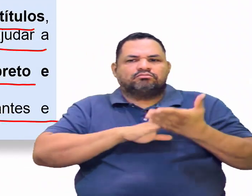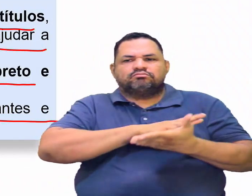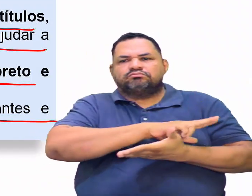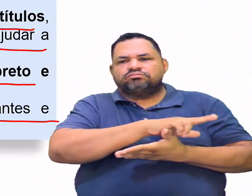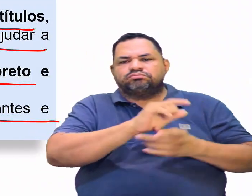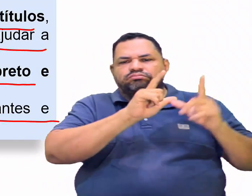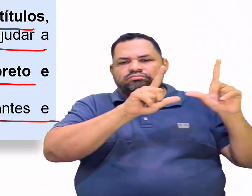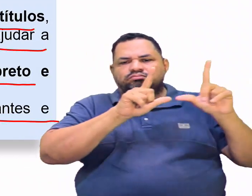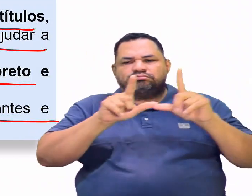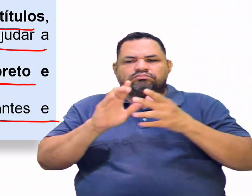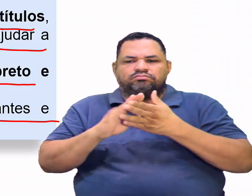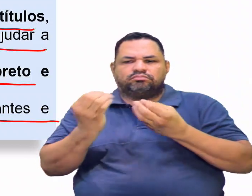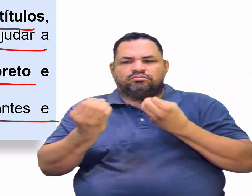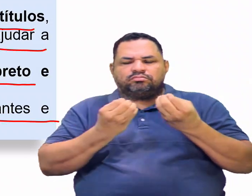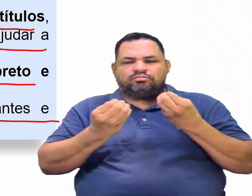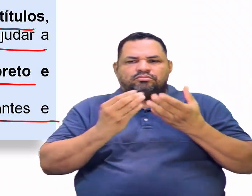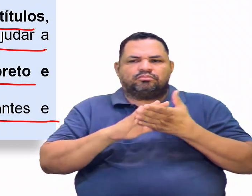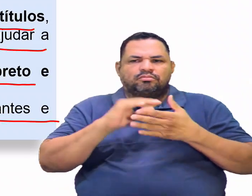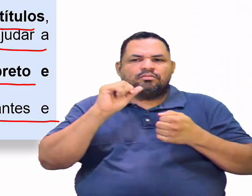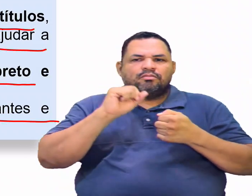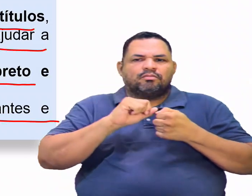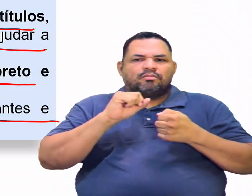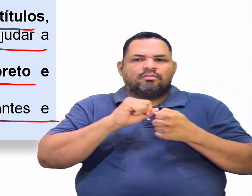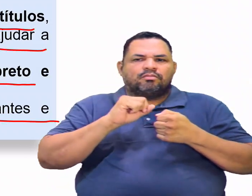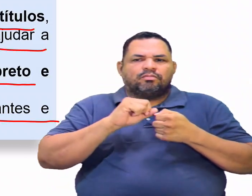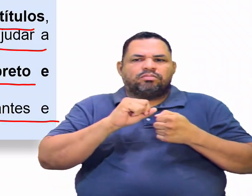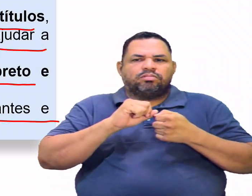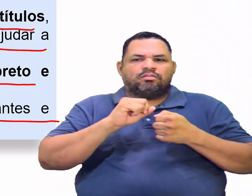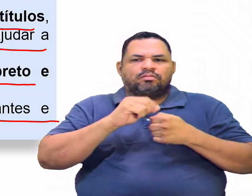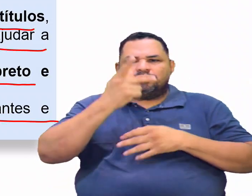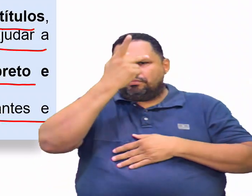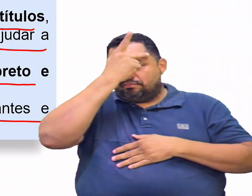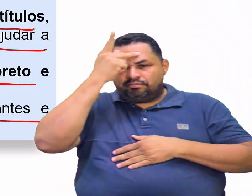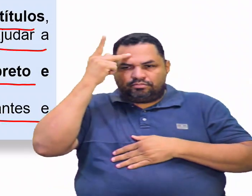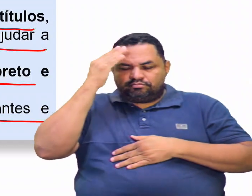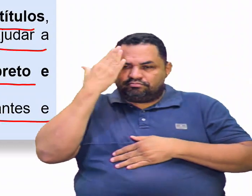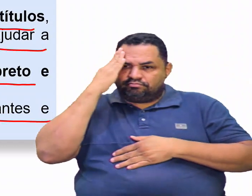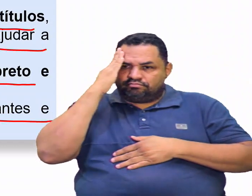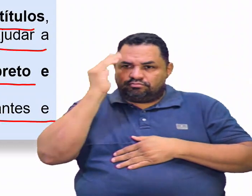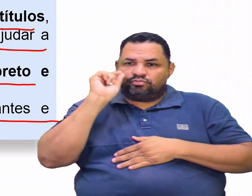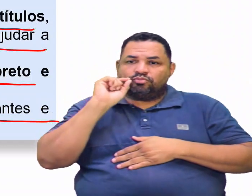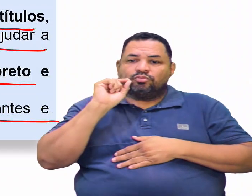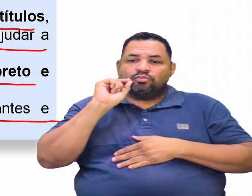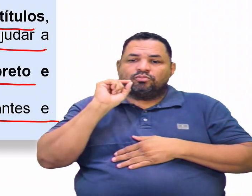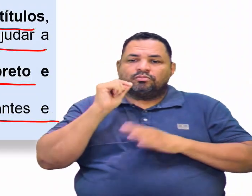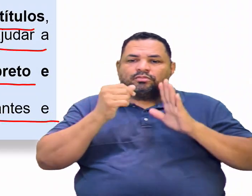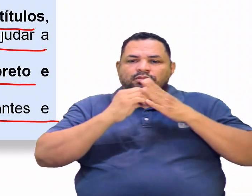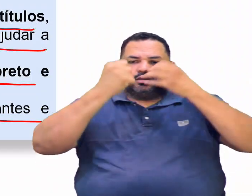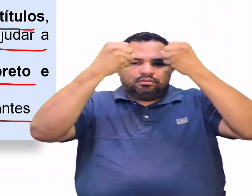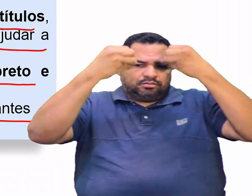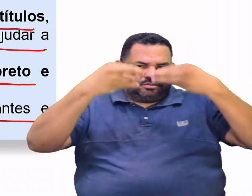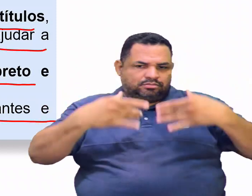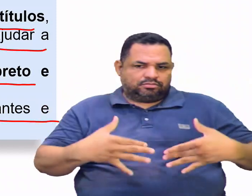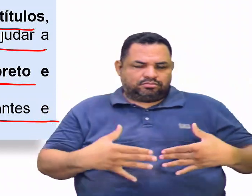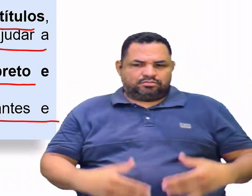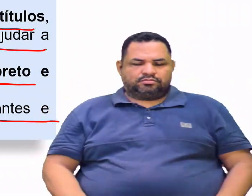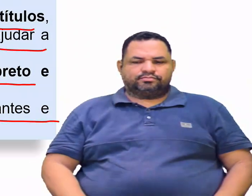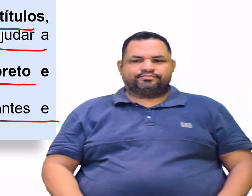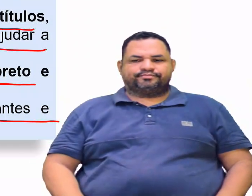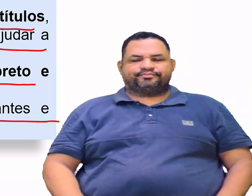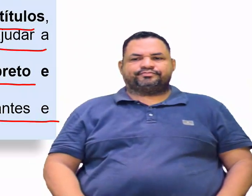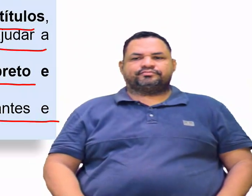coreografias, ele sabia como ninguém fazer as pessoas entenderem o que ele queria dizer, o que a história queria